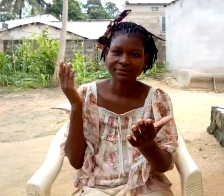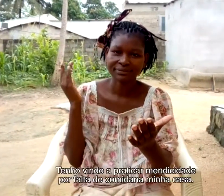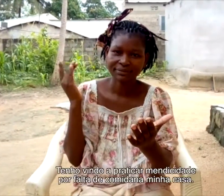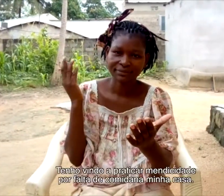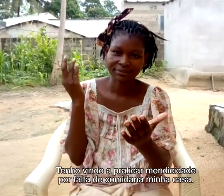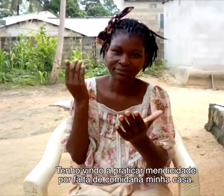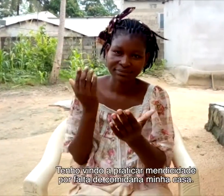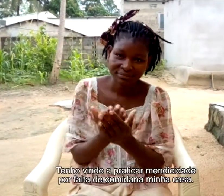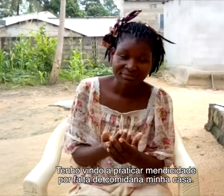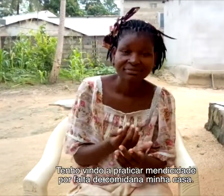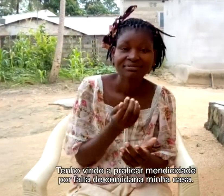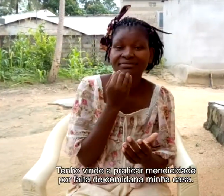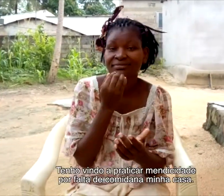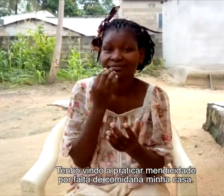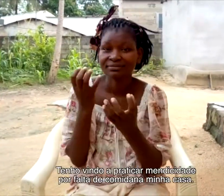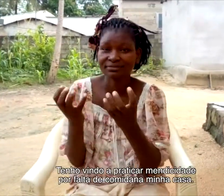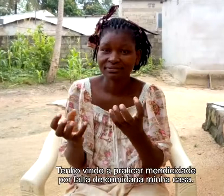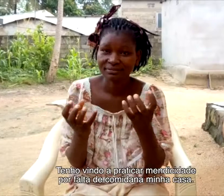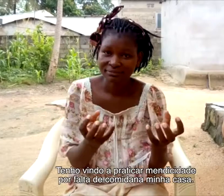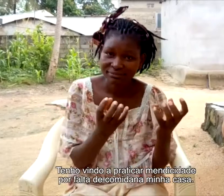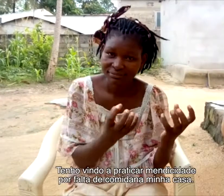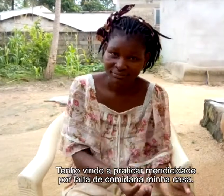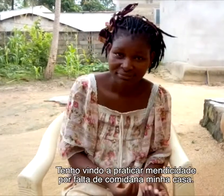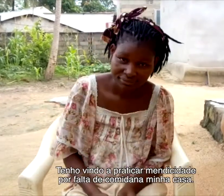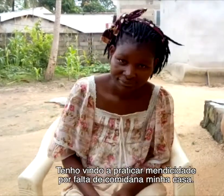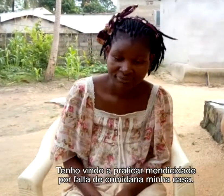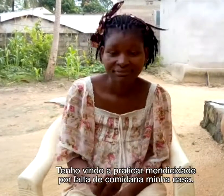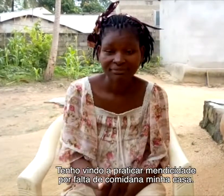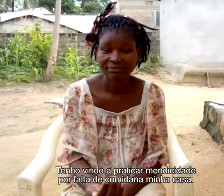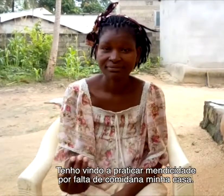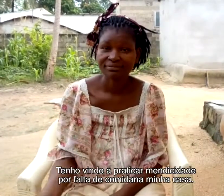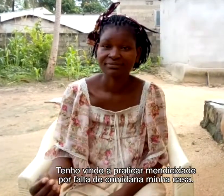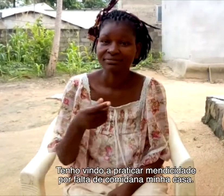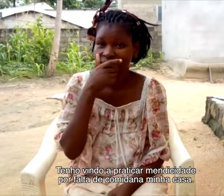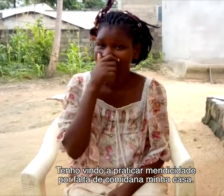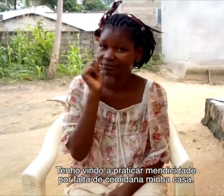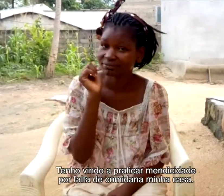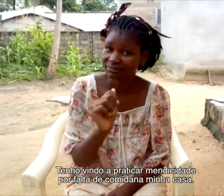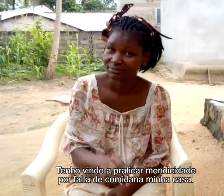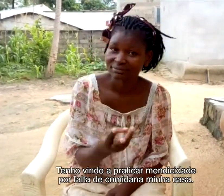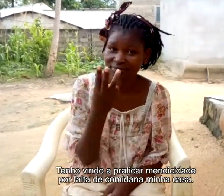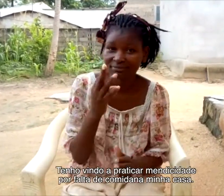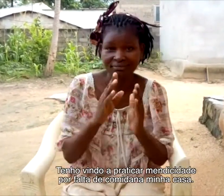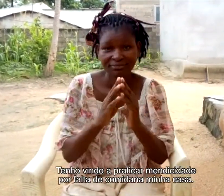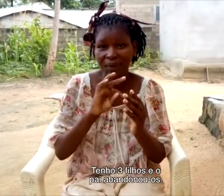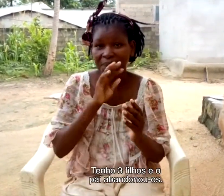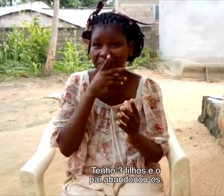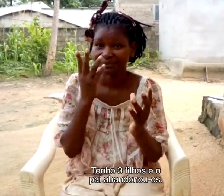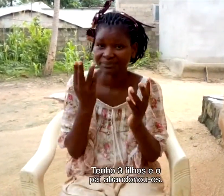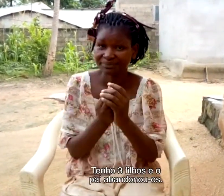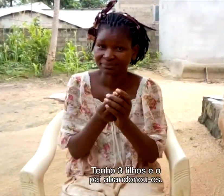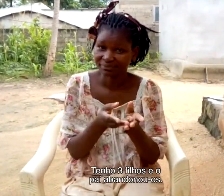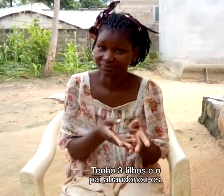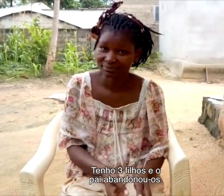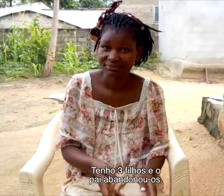Tenho vindo a praticar a mendicidade porque há falta de alimentos na minha casa.